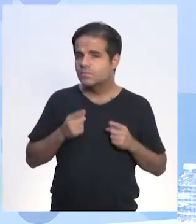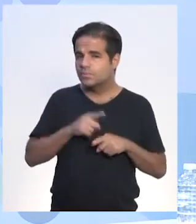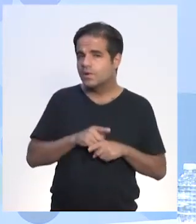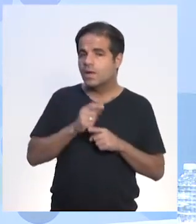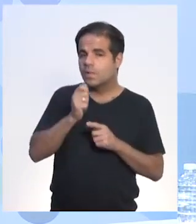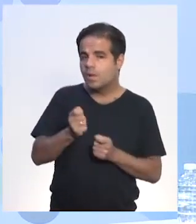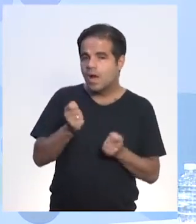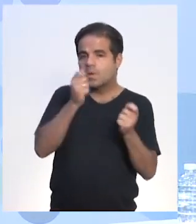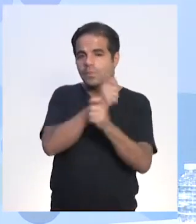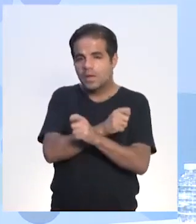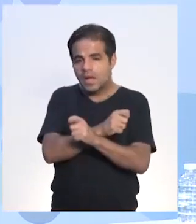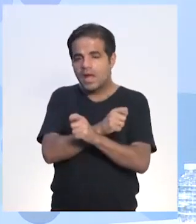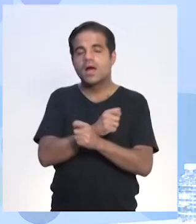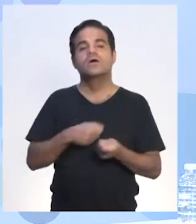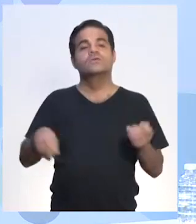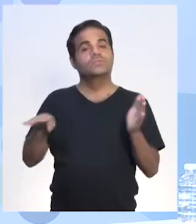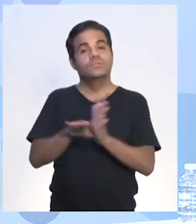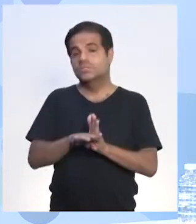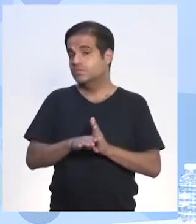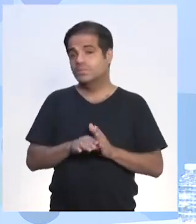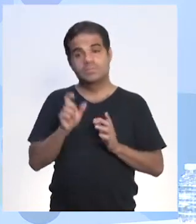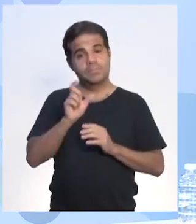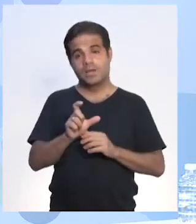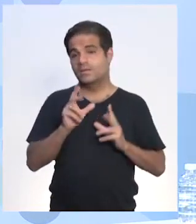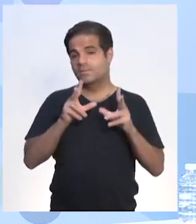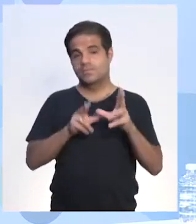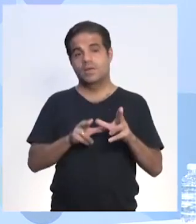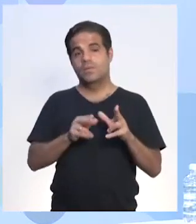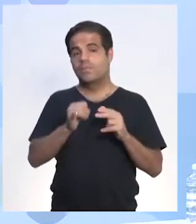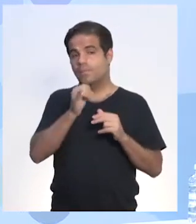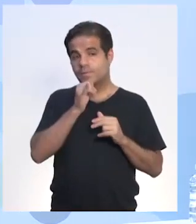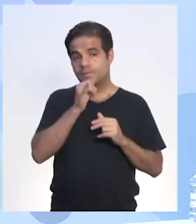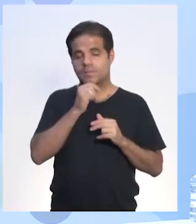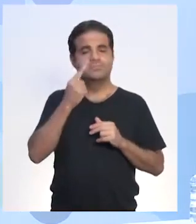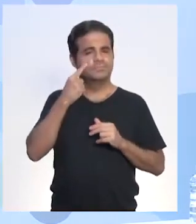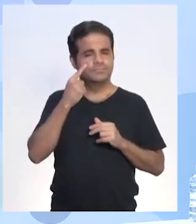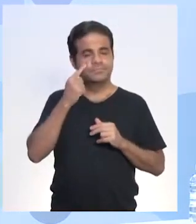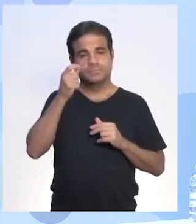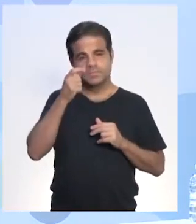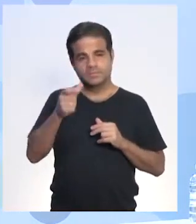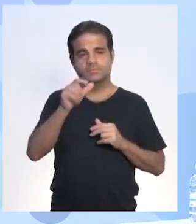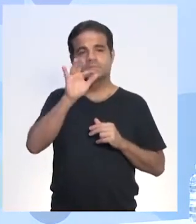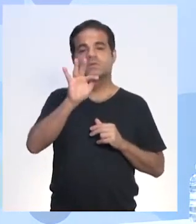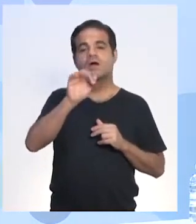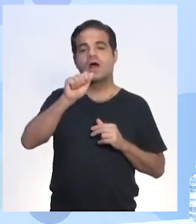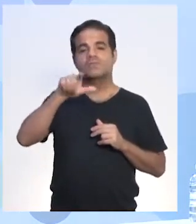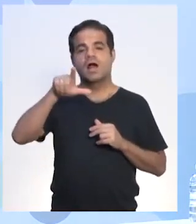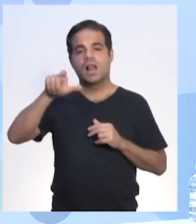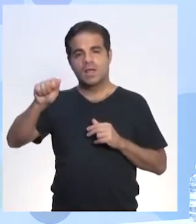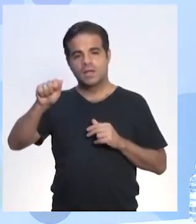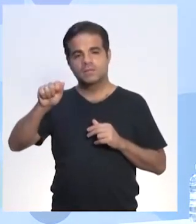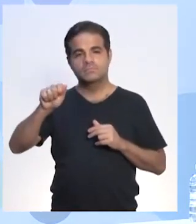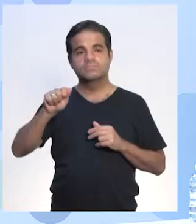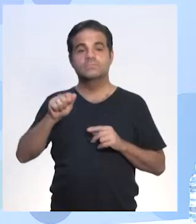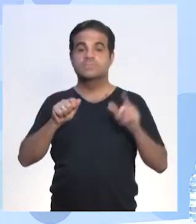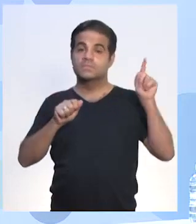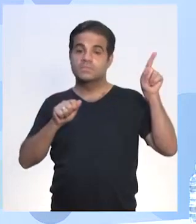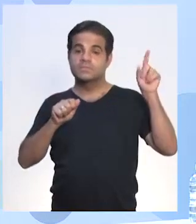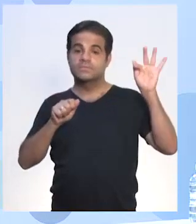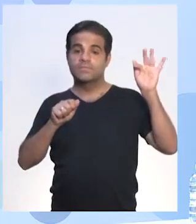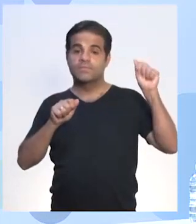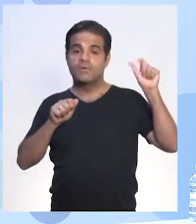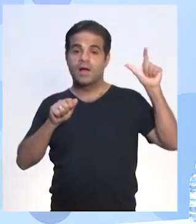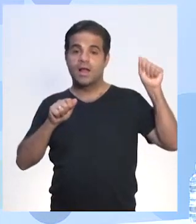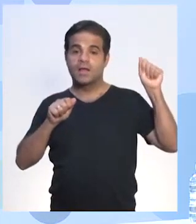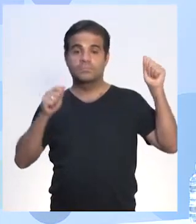A com o A, eu chego na mesma palavra. Por exemplo, observa aqui, eu tenho fala e aqui eu